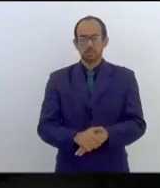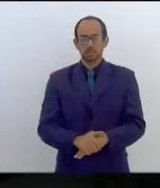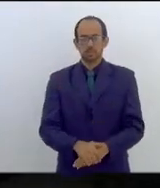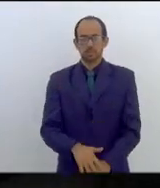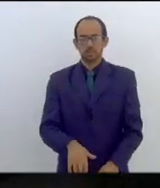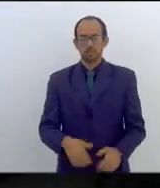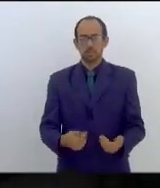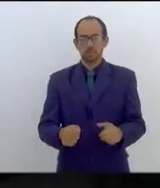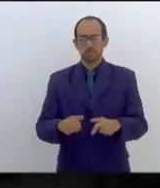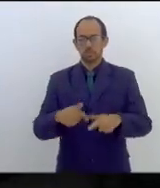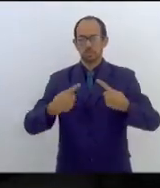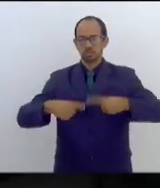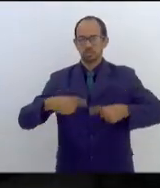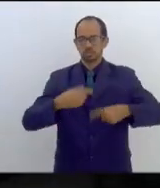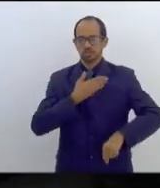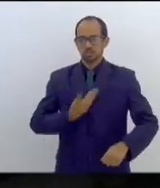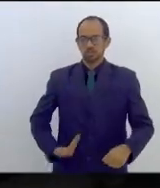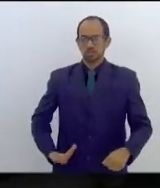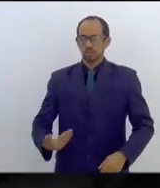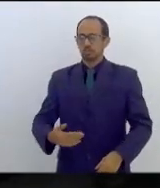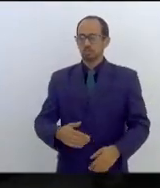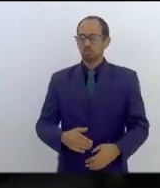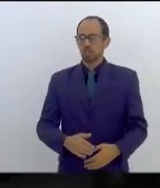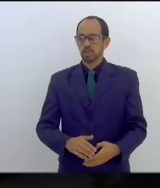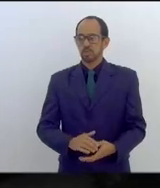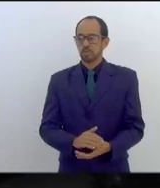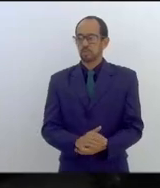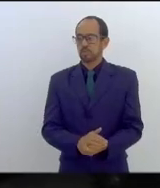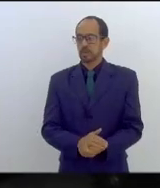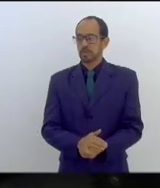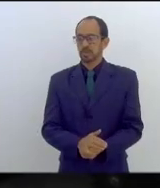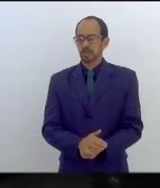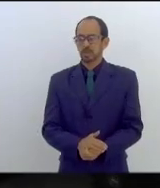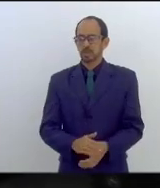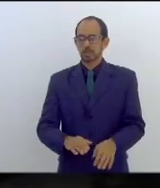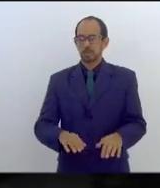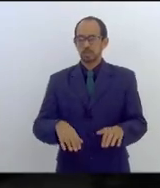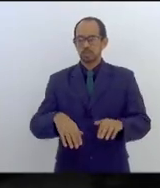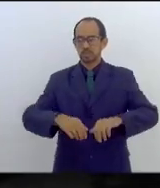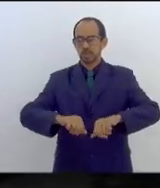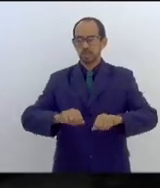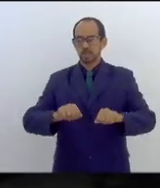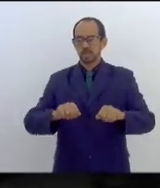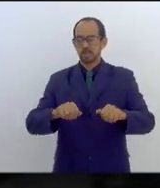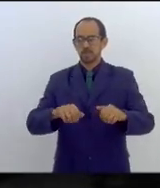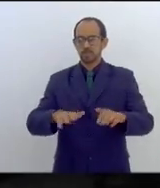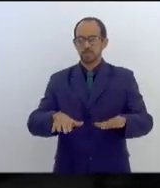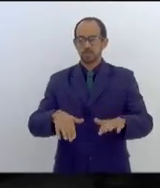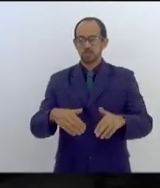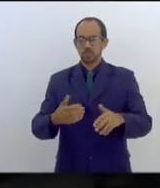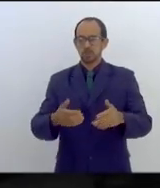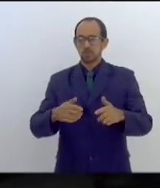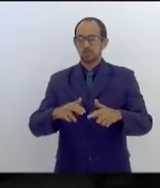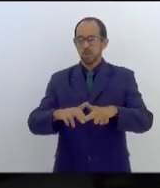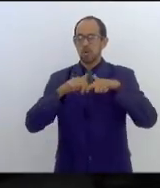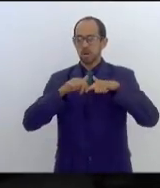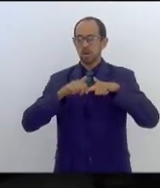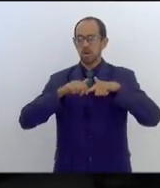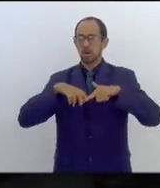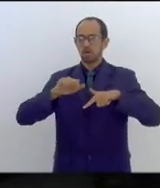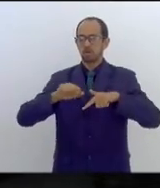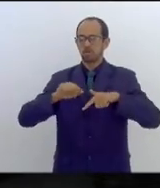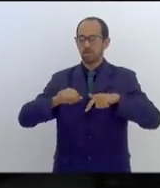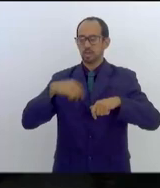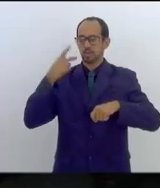com políticas públicas. Então, Macaé, em especial, que nós estamos acompanhando a partir do trabalho da